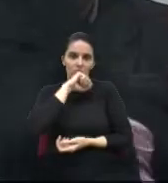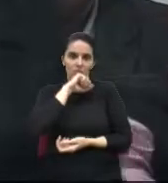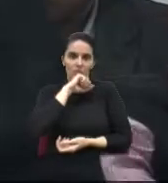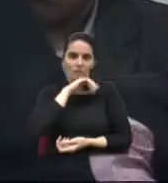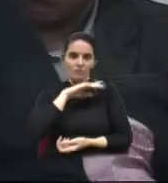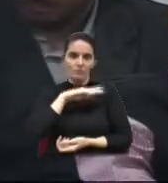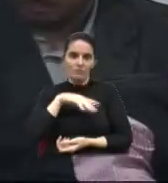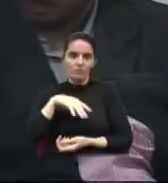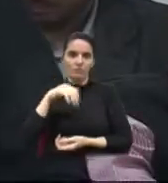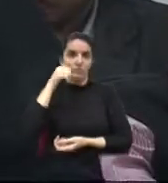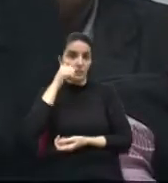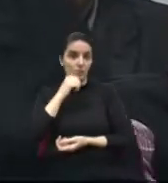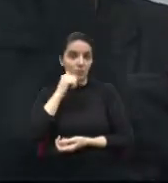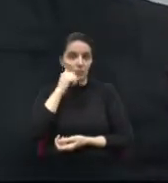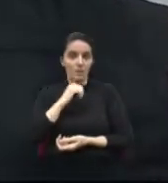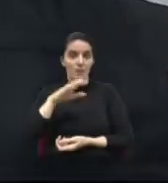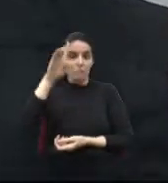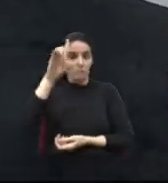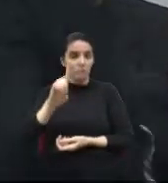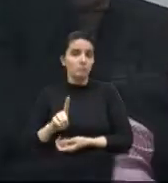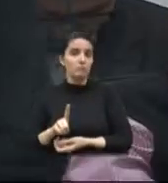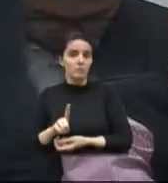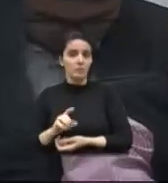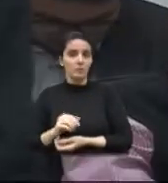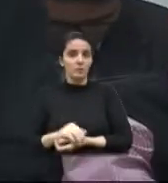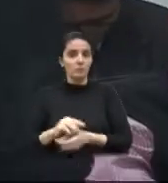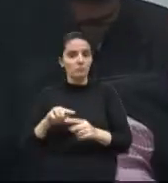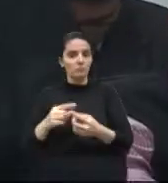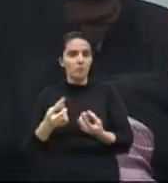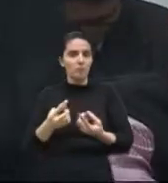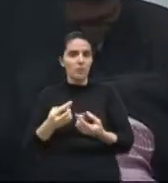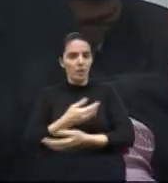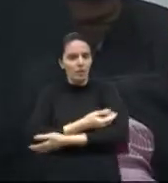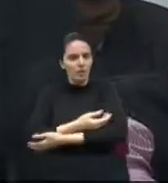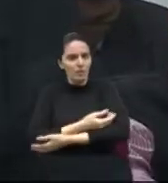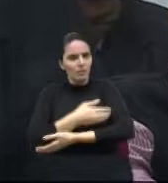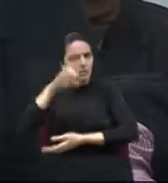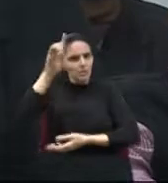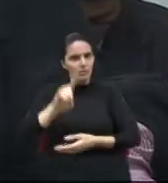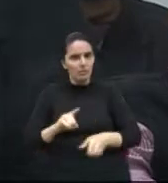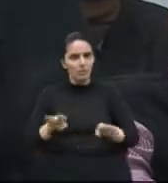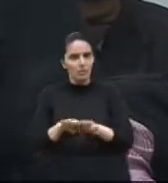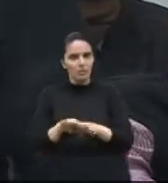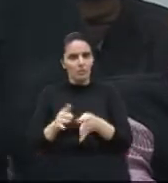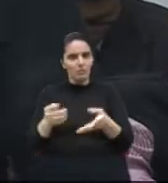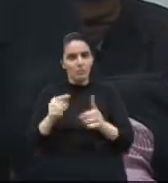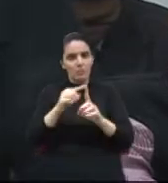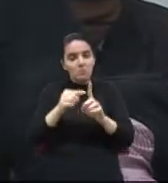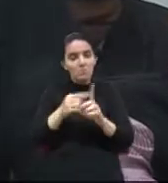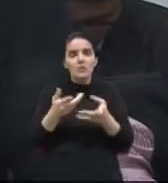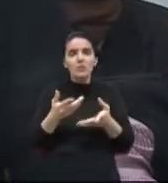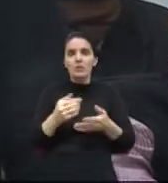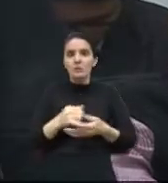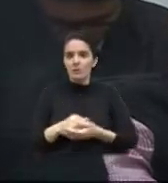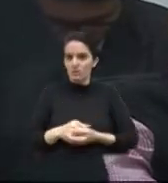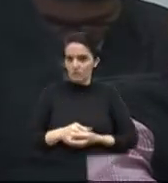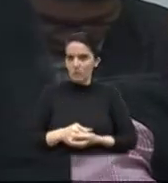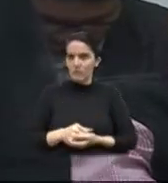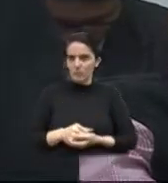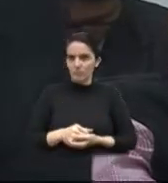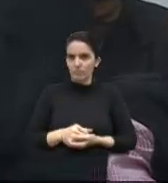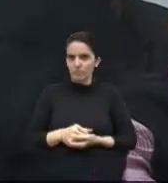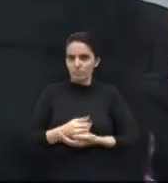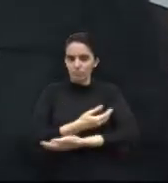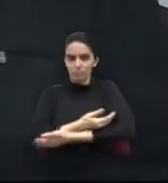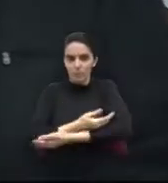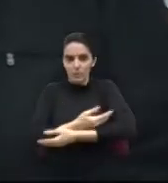mulher, que essa criança que está na barriga, também pode ser do sexo feminino, ela tem direito? Ela pediu para nascer. Mas se